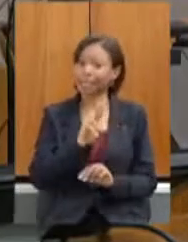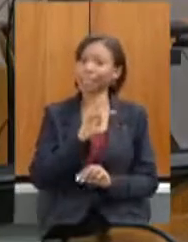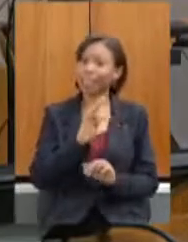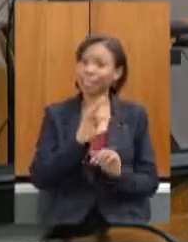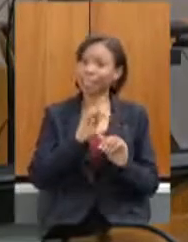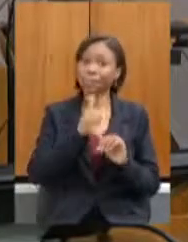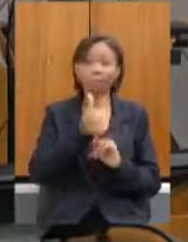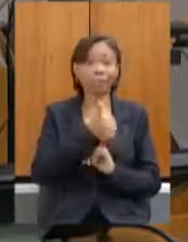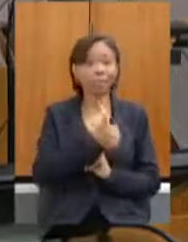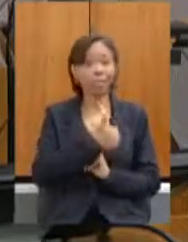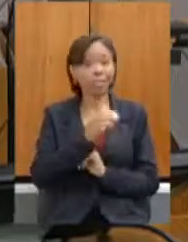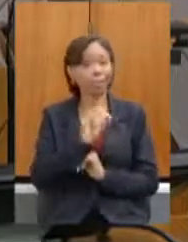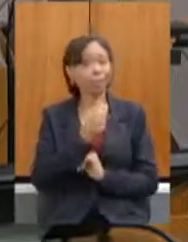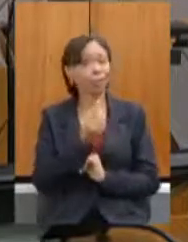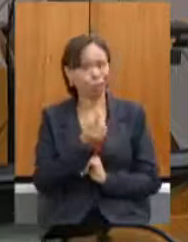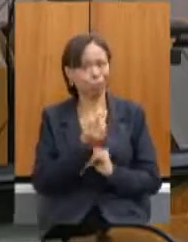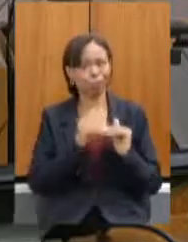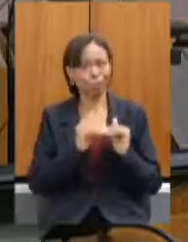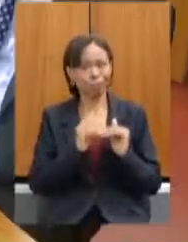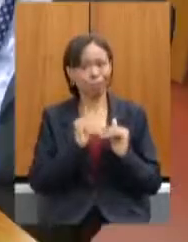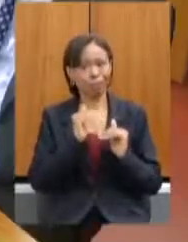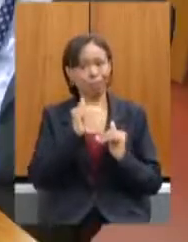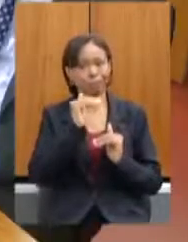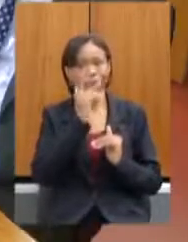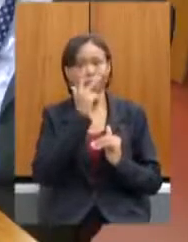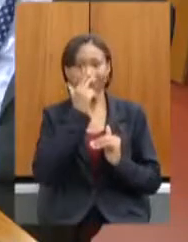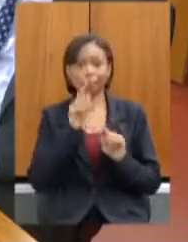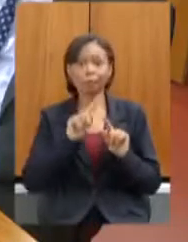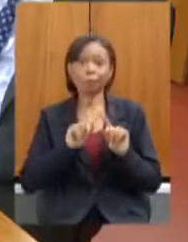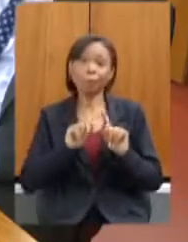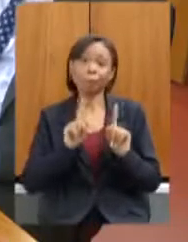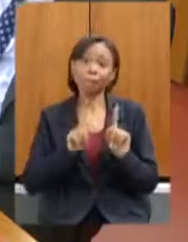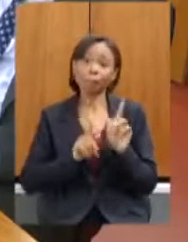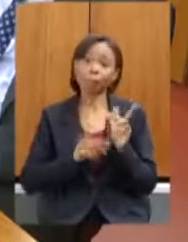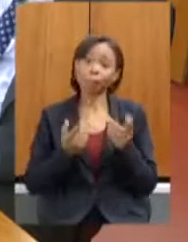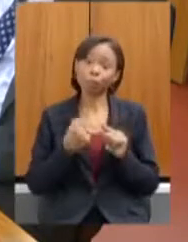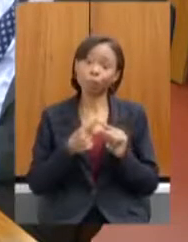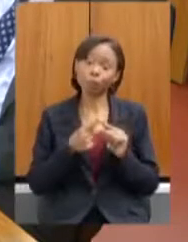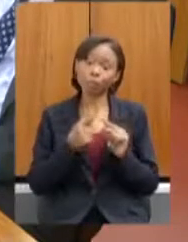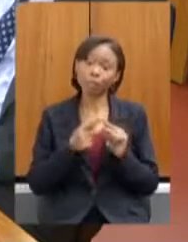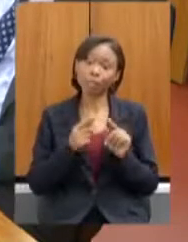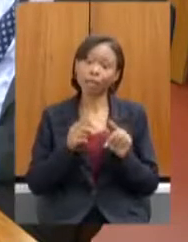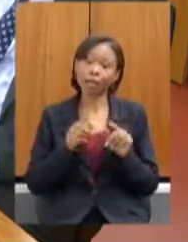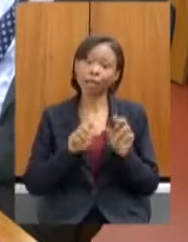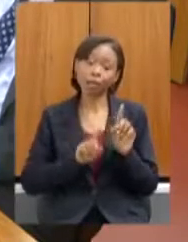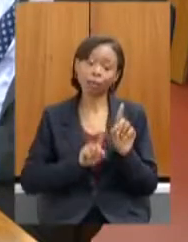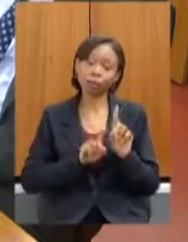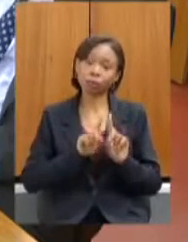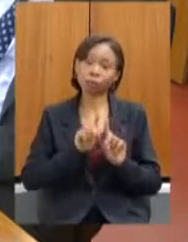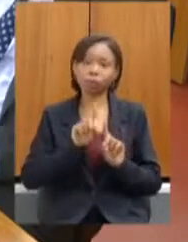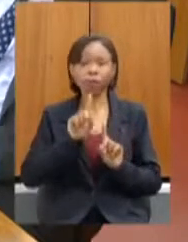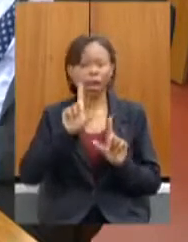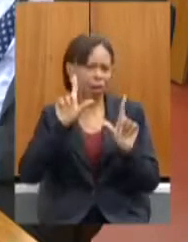crescendo muito bom mas as vezes é por causa que o referencial é muito baixo pode passar a projeção de casa e